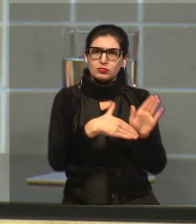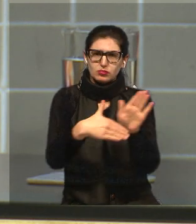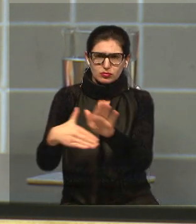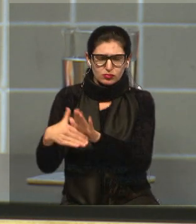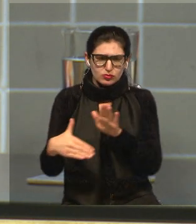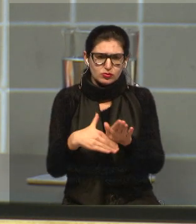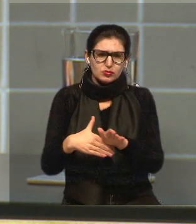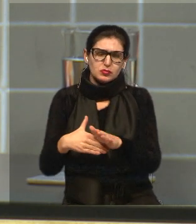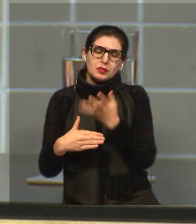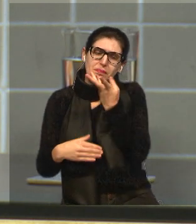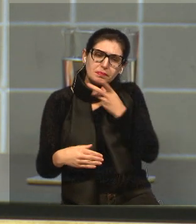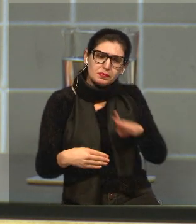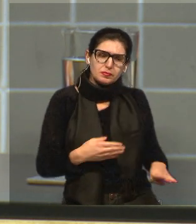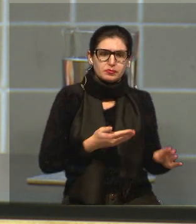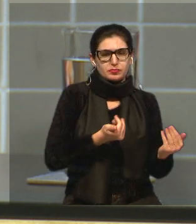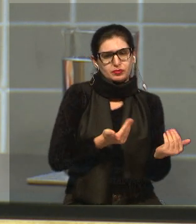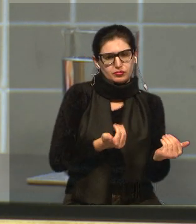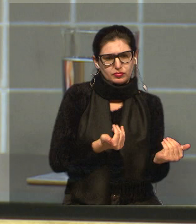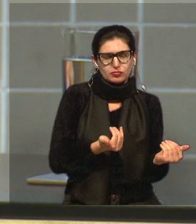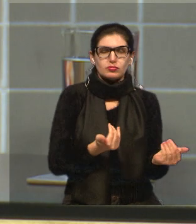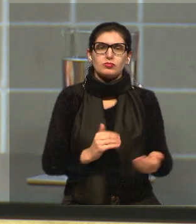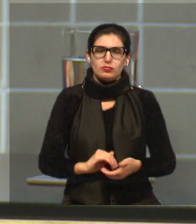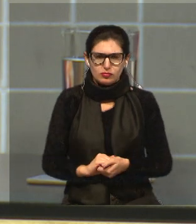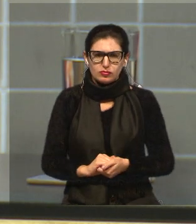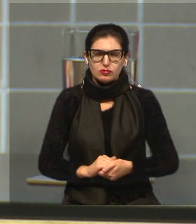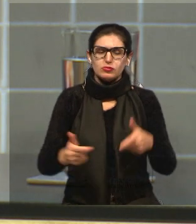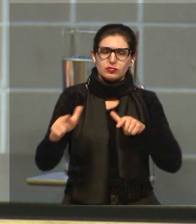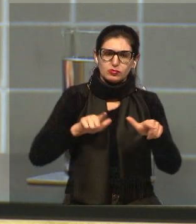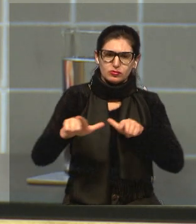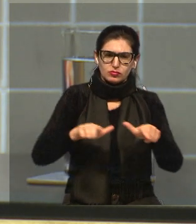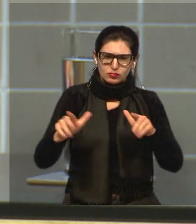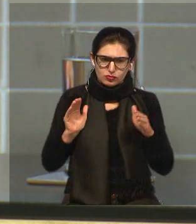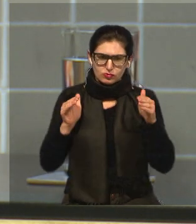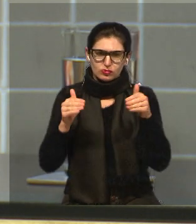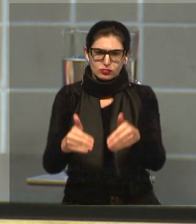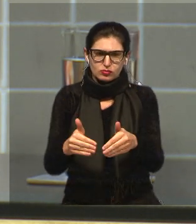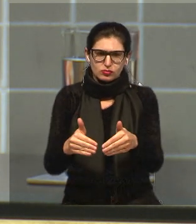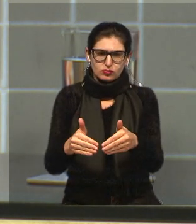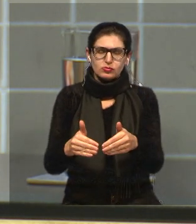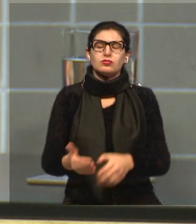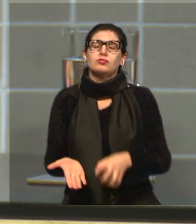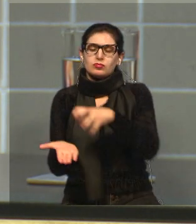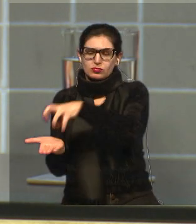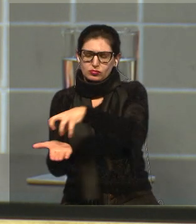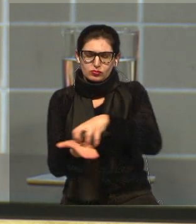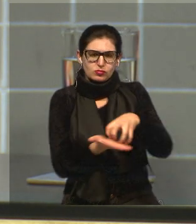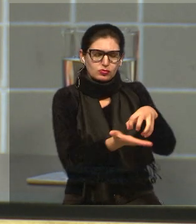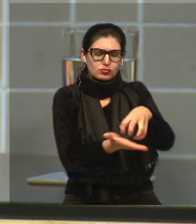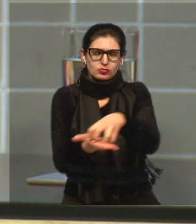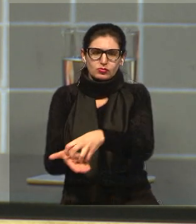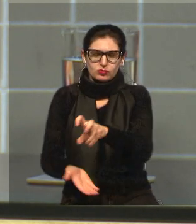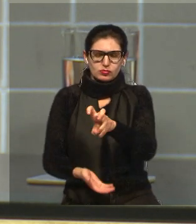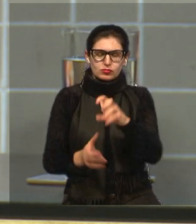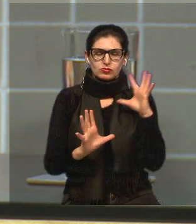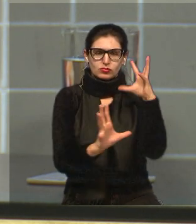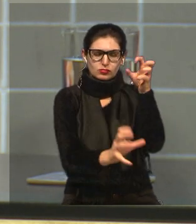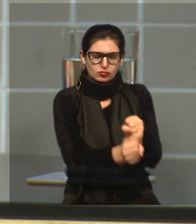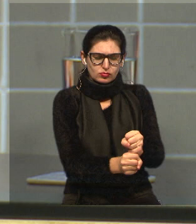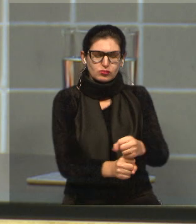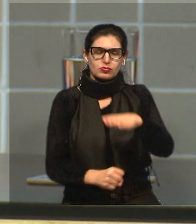e casos que o Conselho Tutelar trabalhamos hoje, com 5 conselheiros que atendem toda a